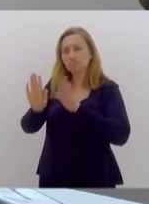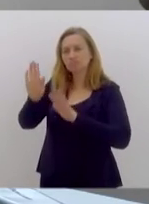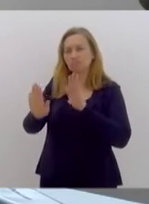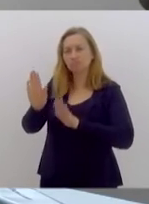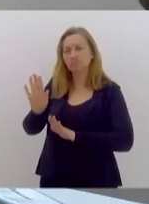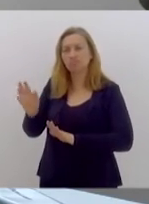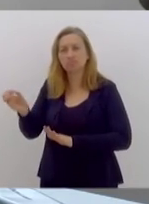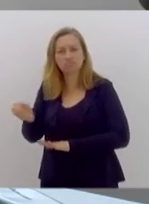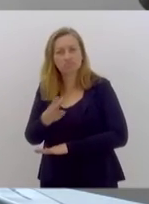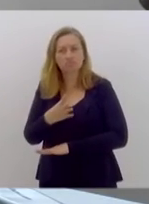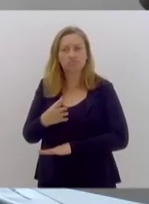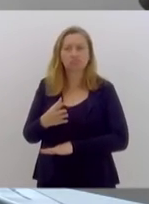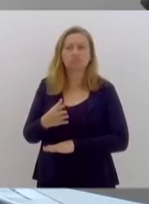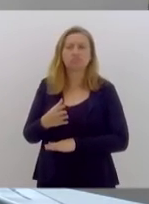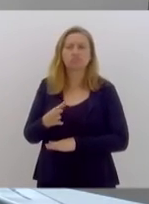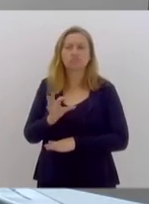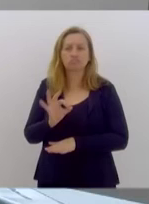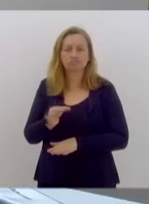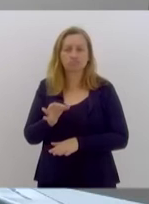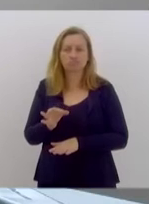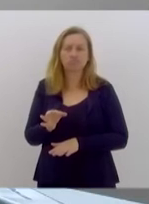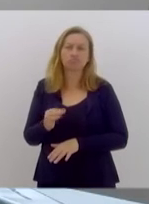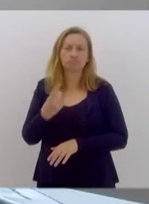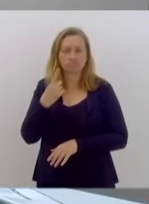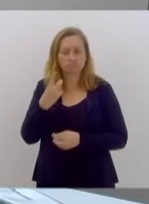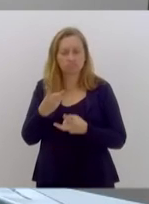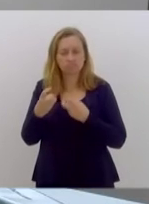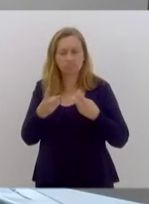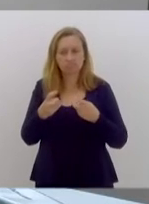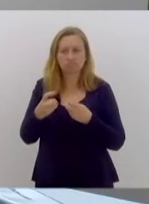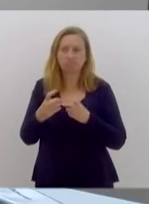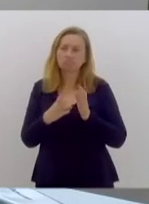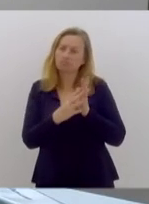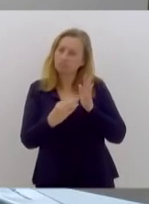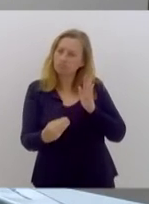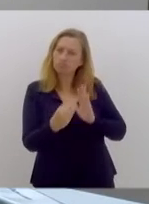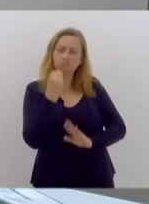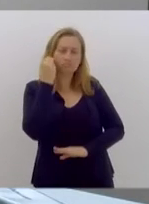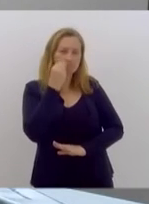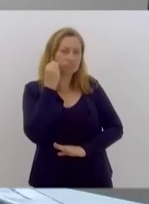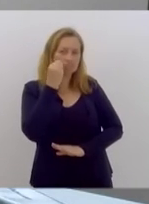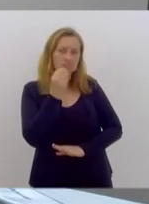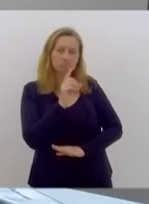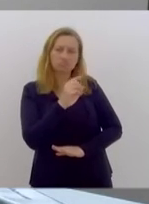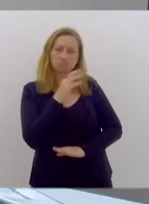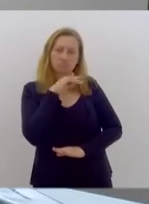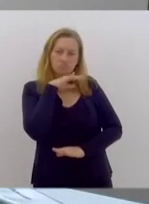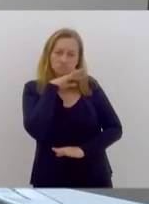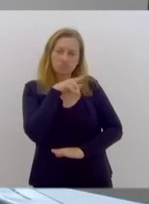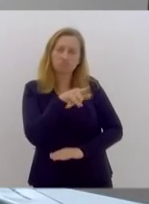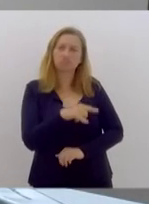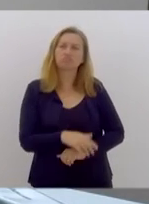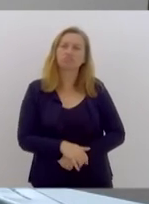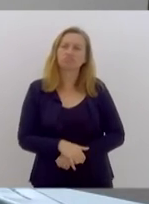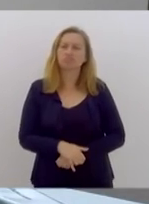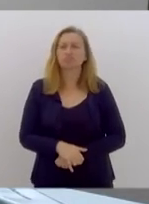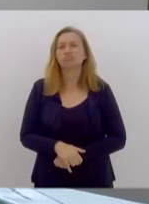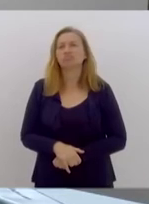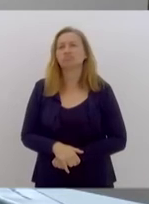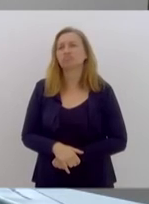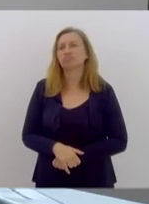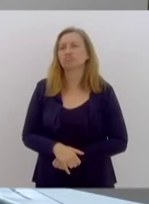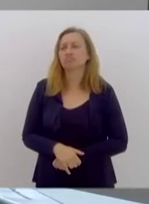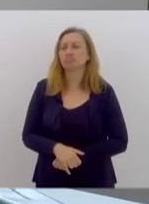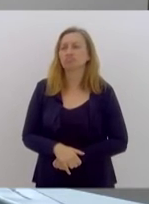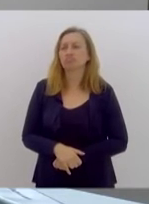o formato enfim concretamente que a gente constata é que esse modelo essa experiência fracassou né sobretudo levando